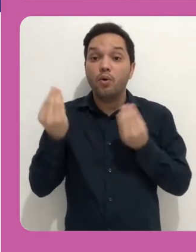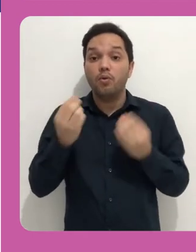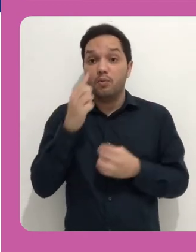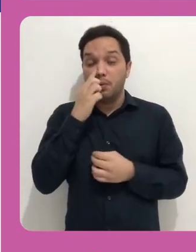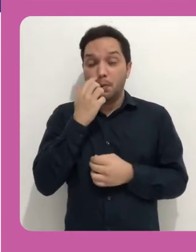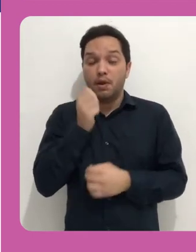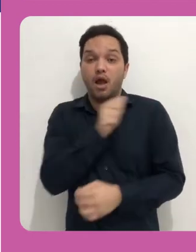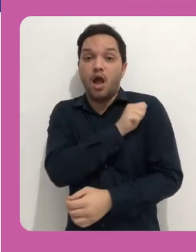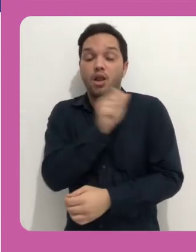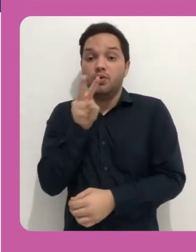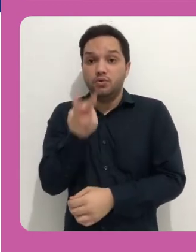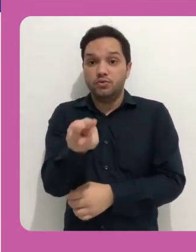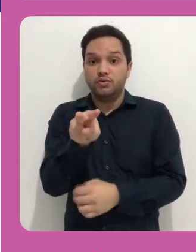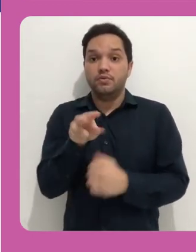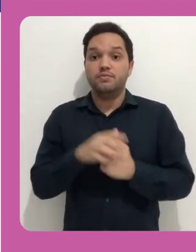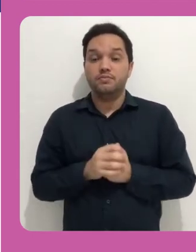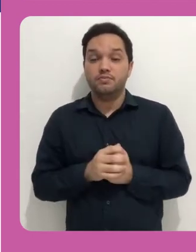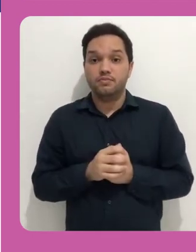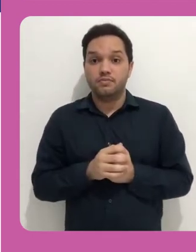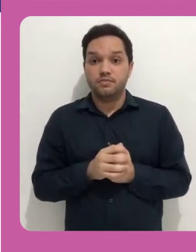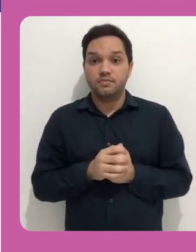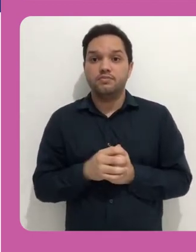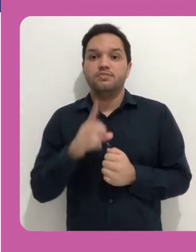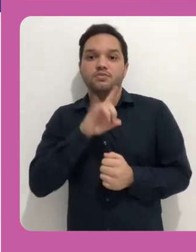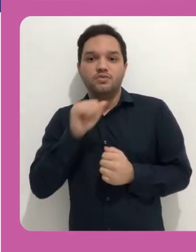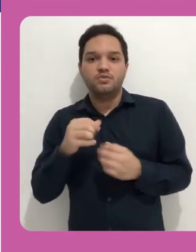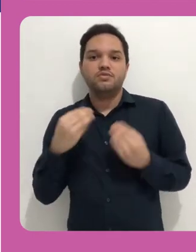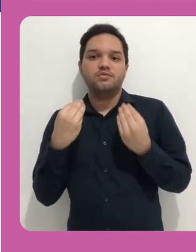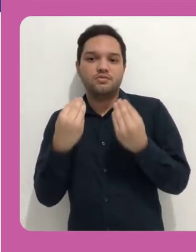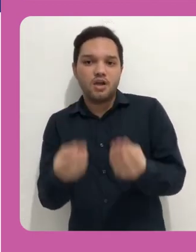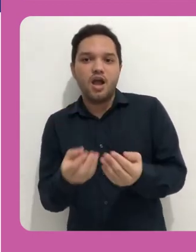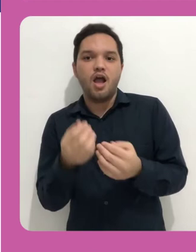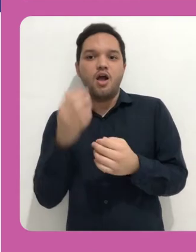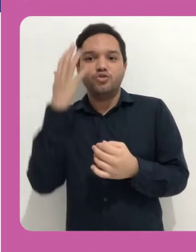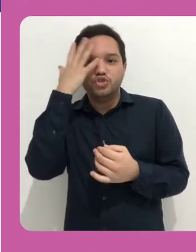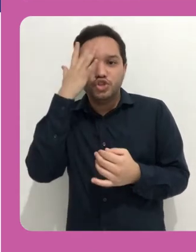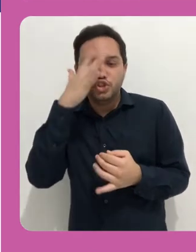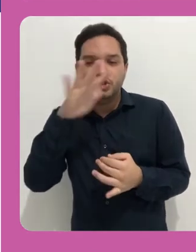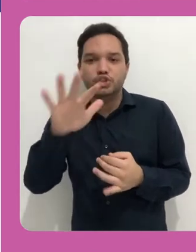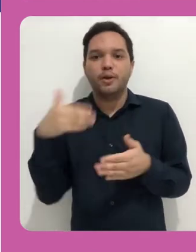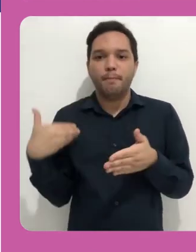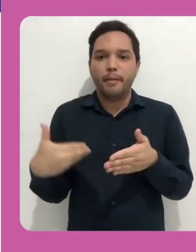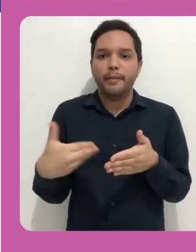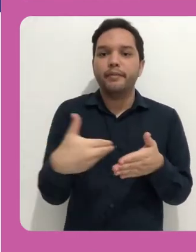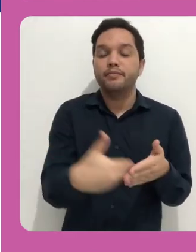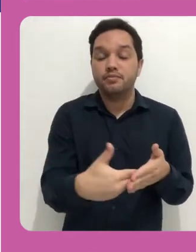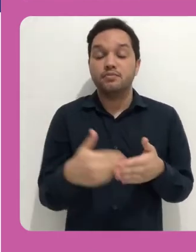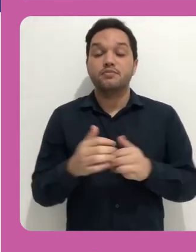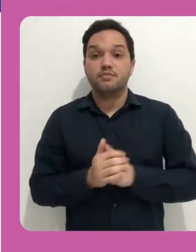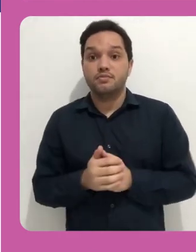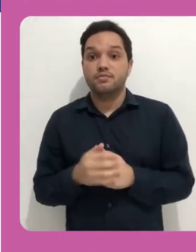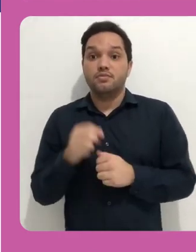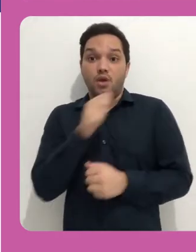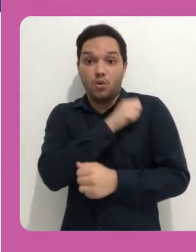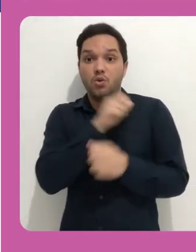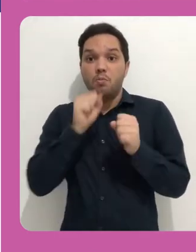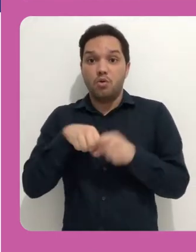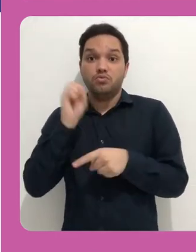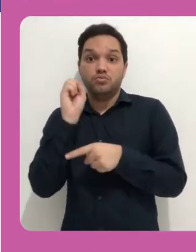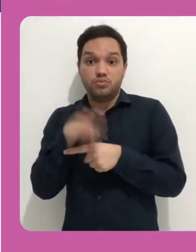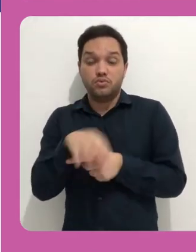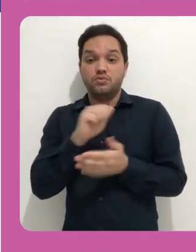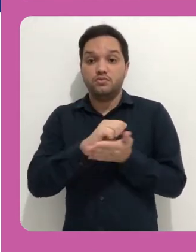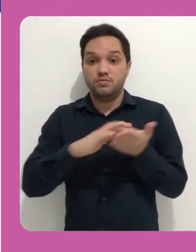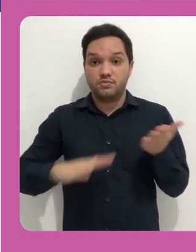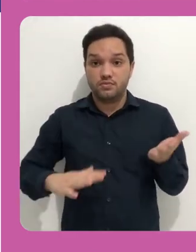com a data da entrega, quanto tempo falta, e ele pode adicionar uma tarefa. O que vai aparecer para ele apenas é